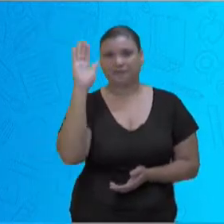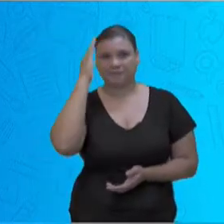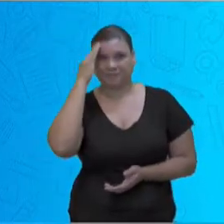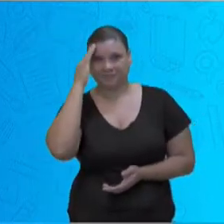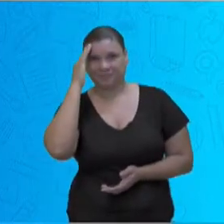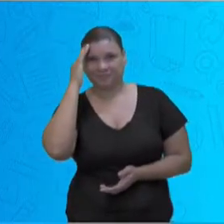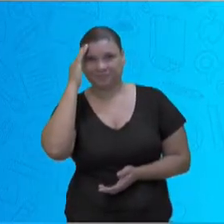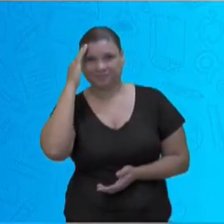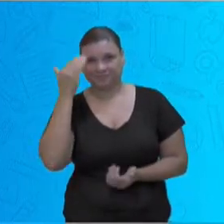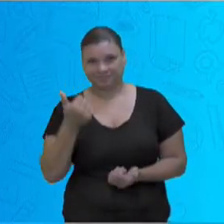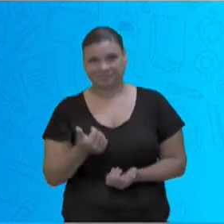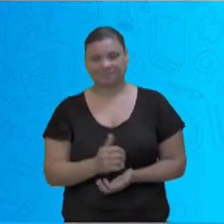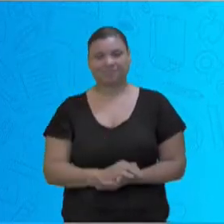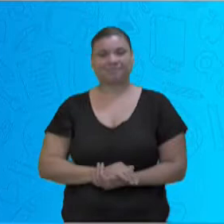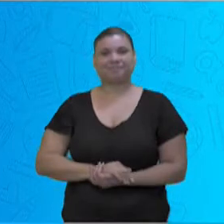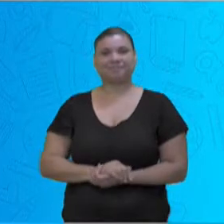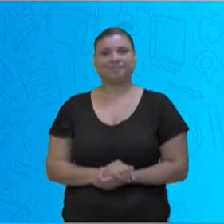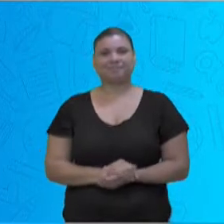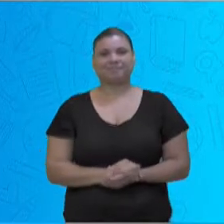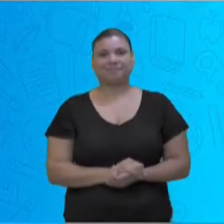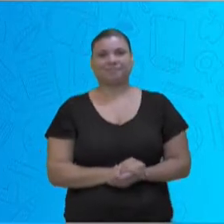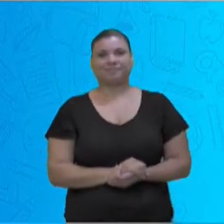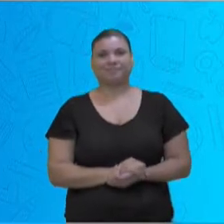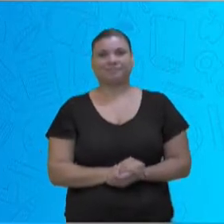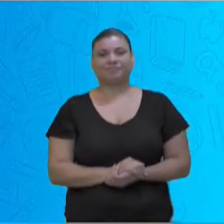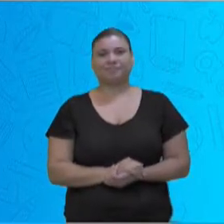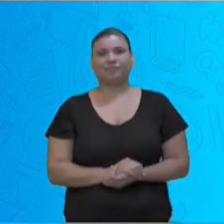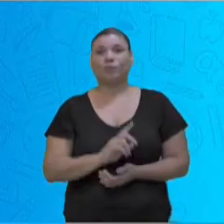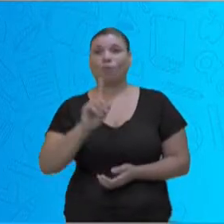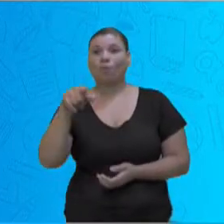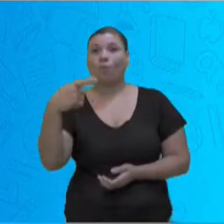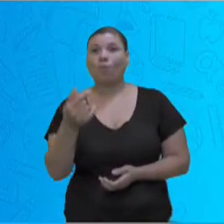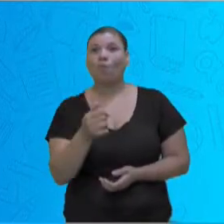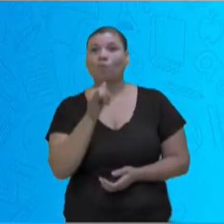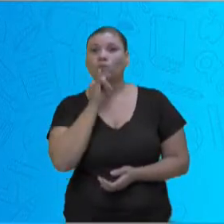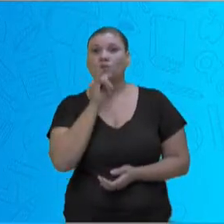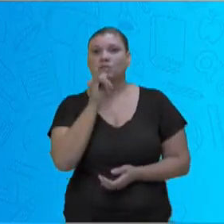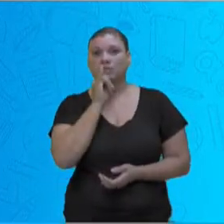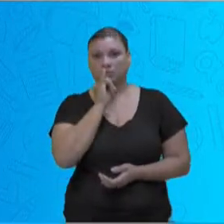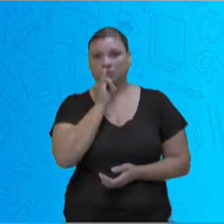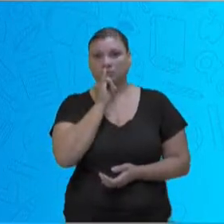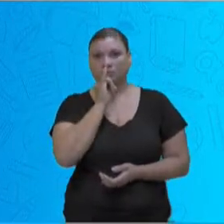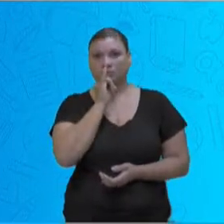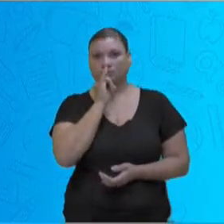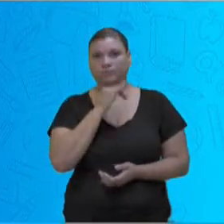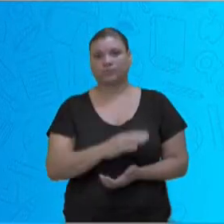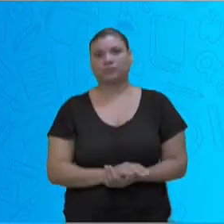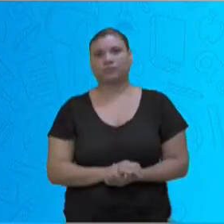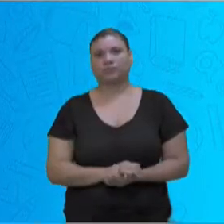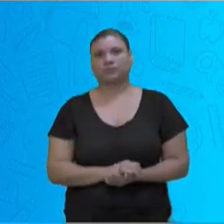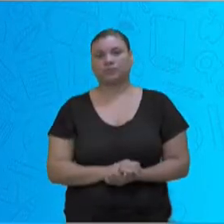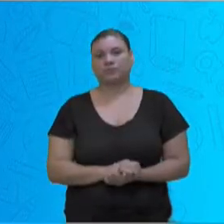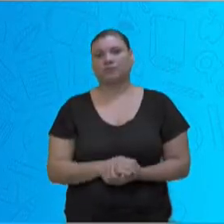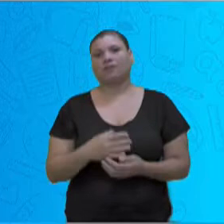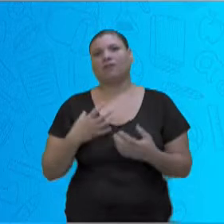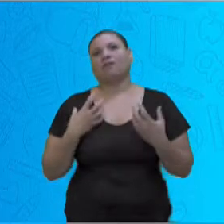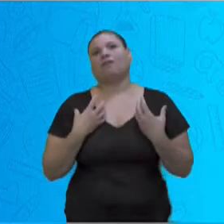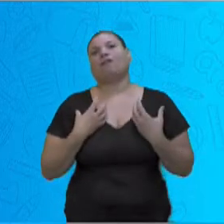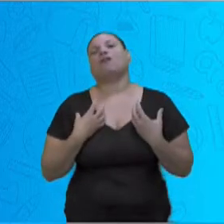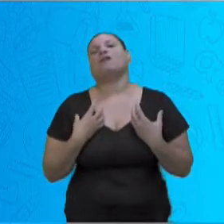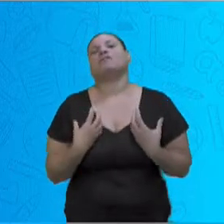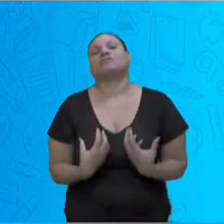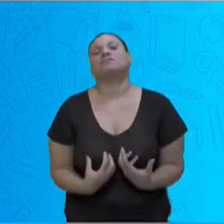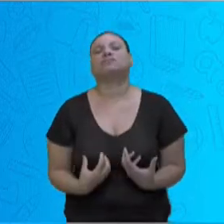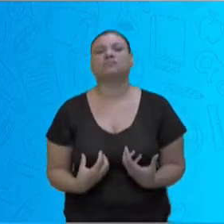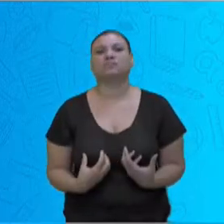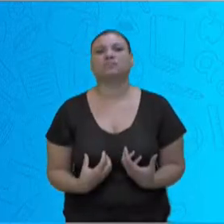professora Sabrina Paciol. No próximo exemplo nós temos I am